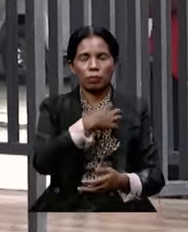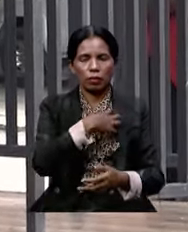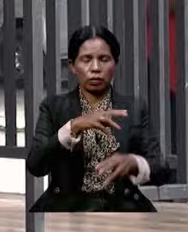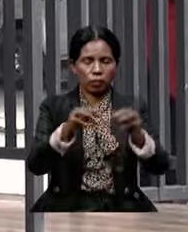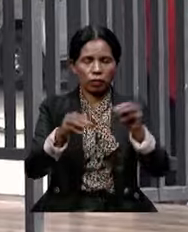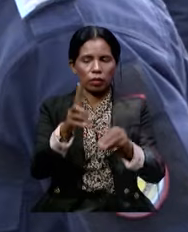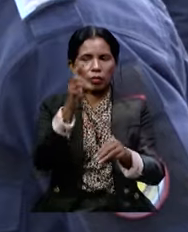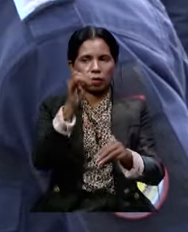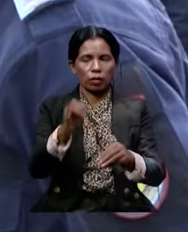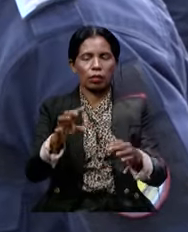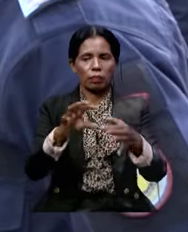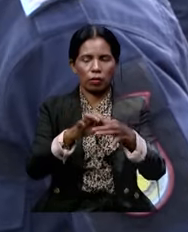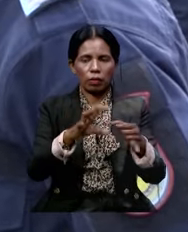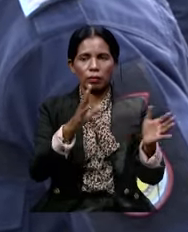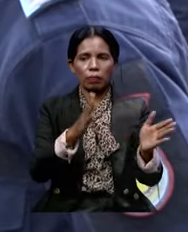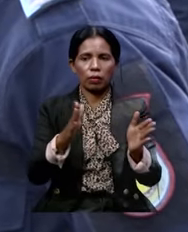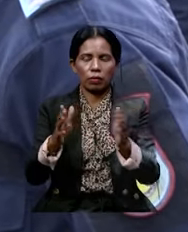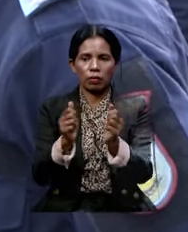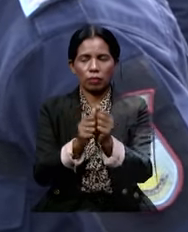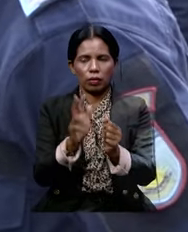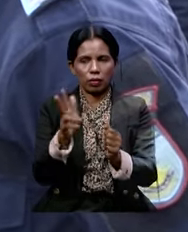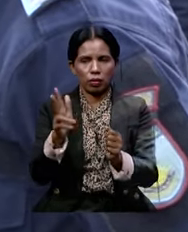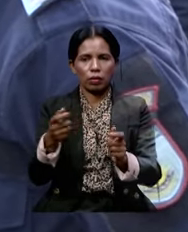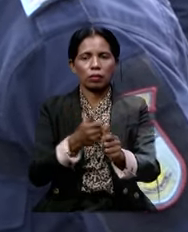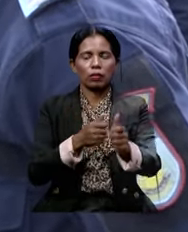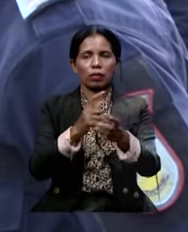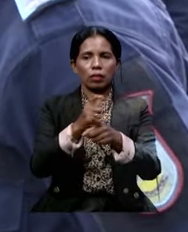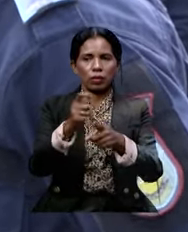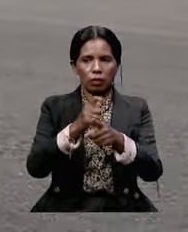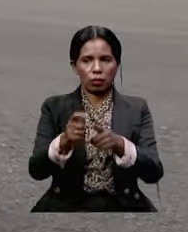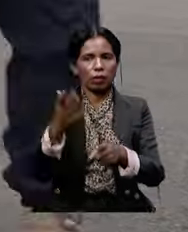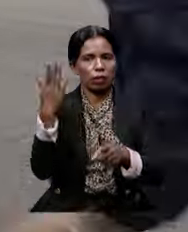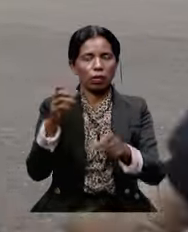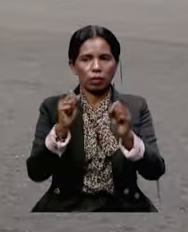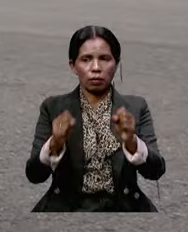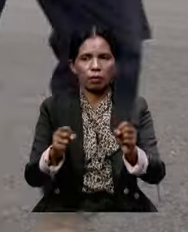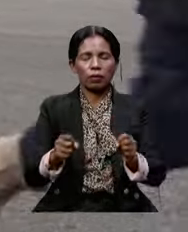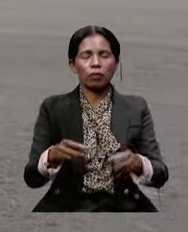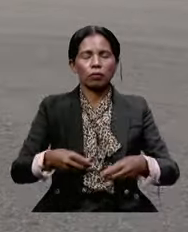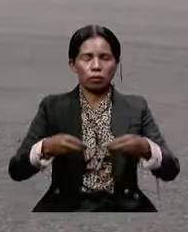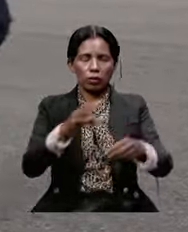se prepara nem membro penetele e tolonulo ou de tuir treinamento refere no nebele reforço